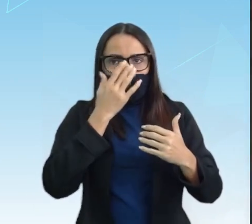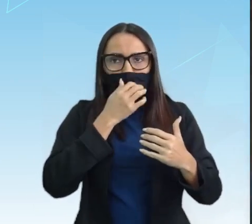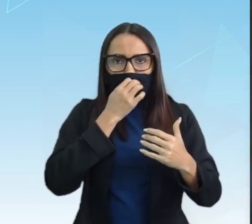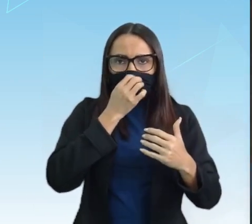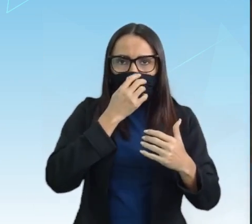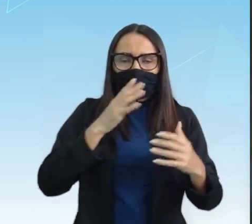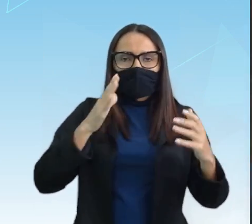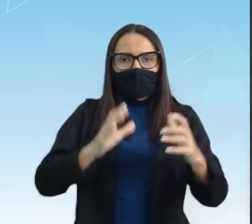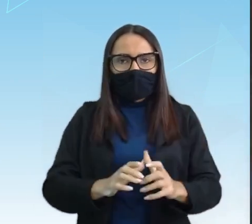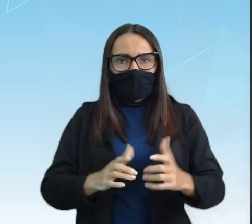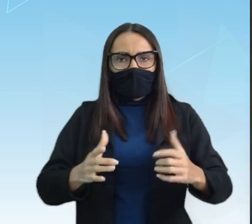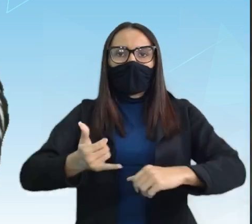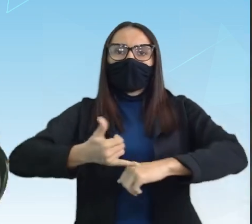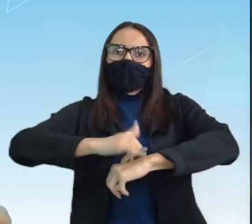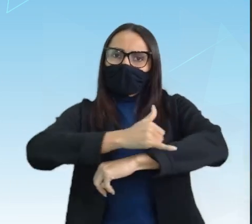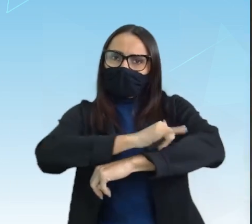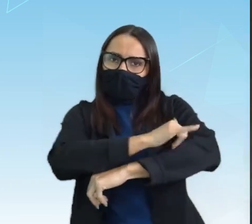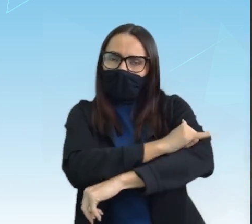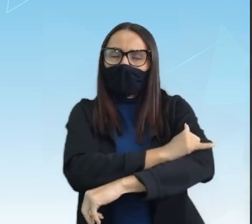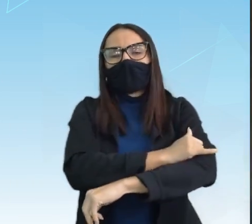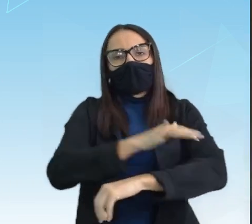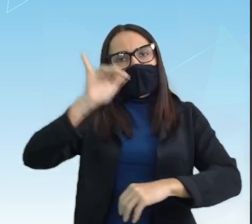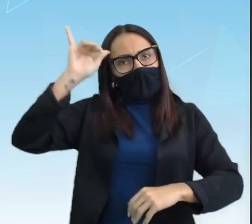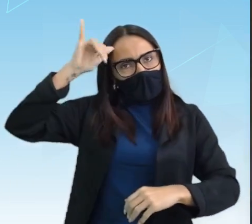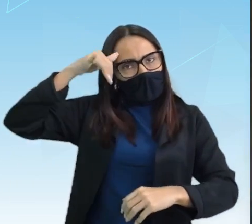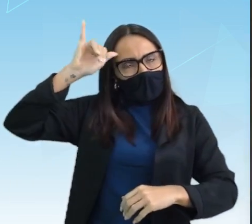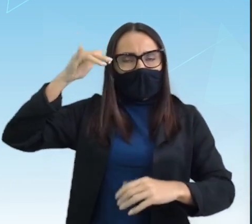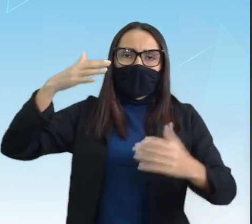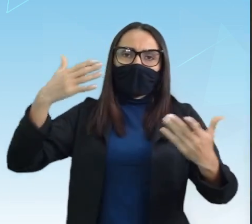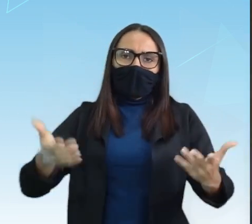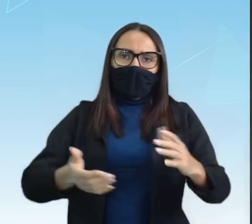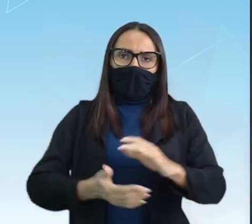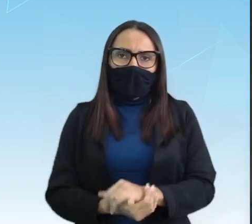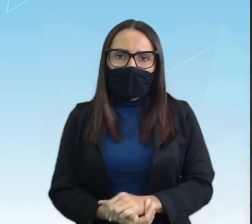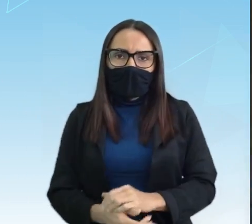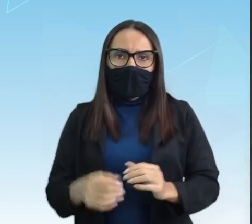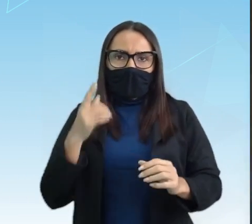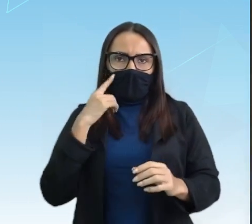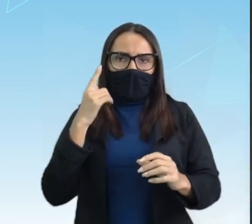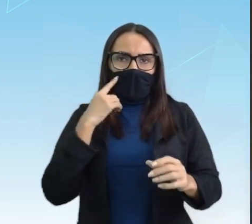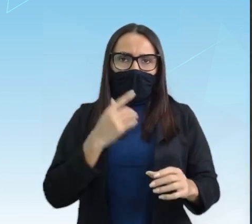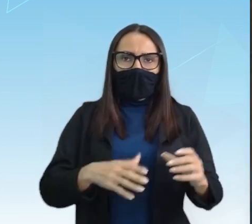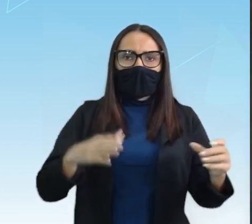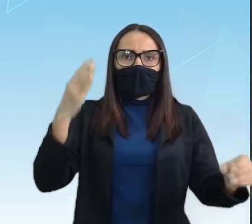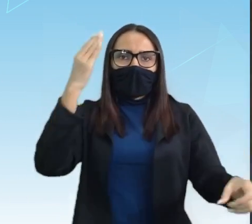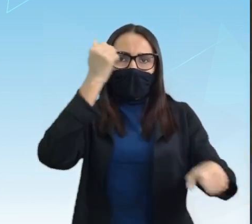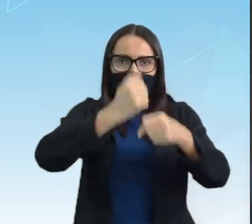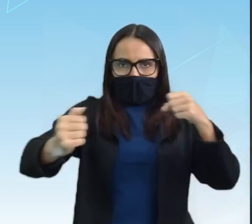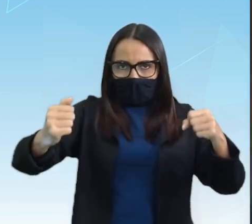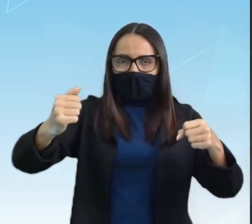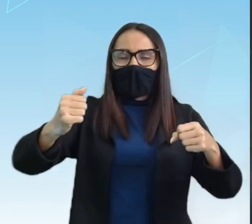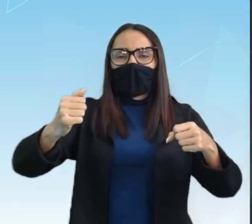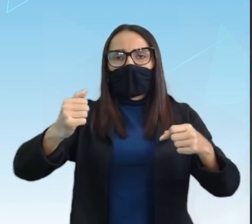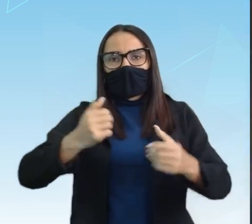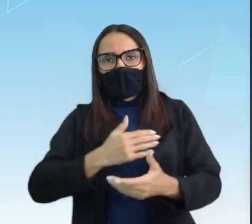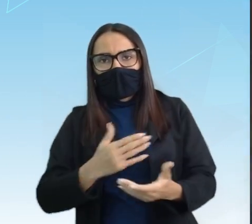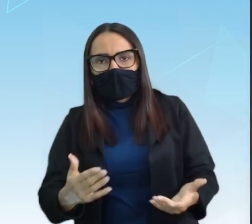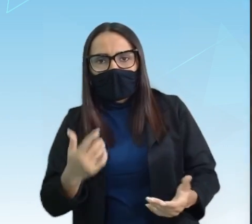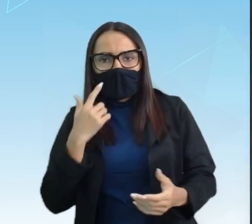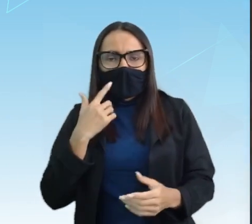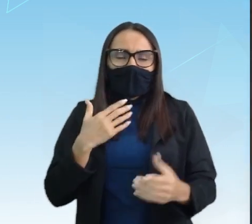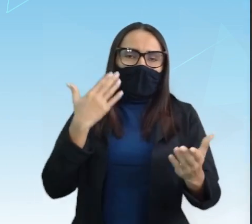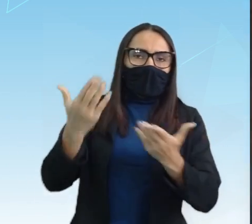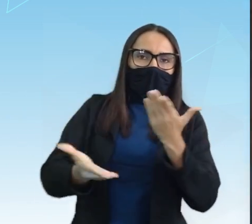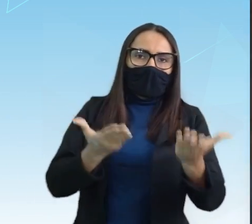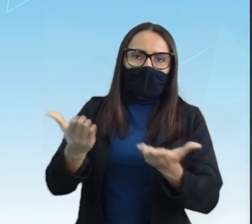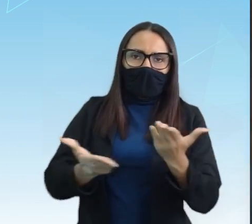e vai criando mais gordura, vai se engordando mais rápido, para poder abater-se mais rápido, né? Então, entre elementos que contribuem para